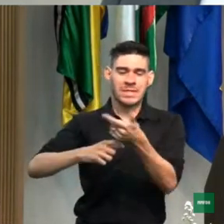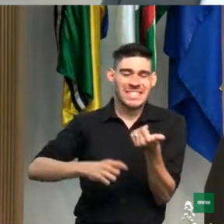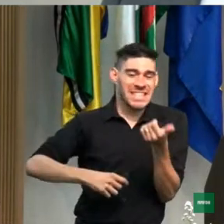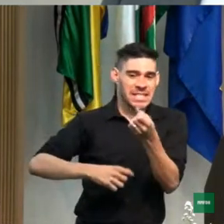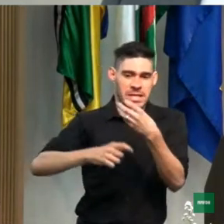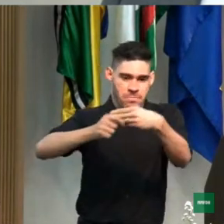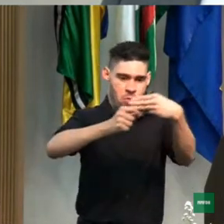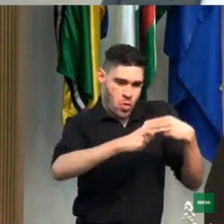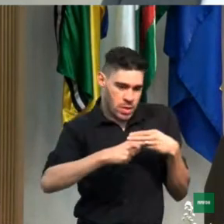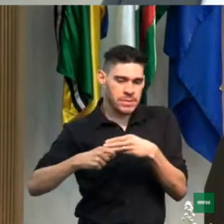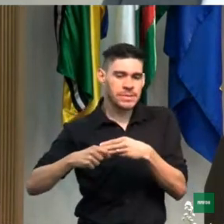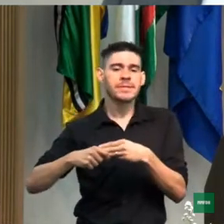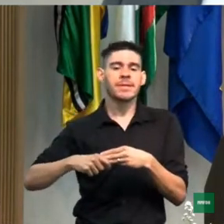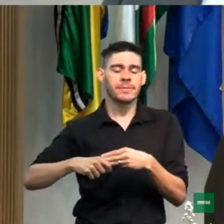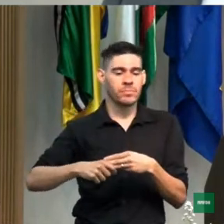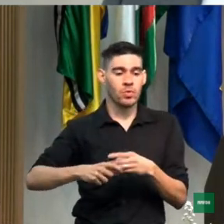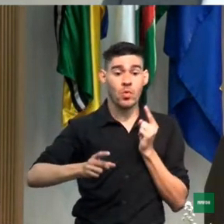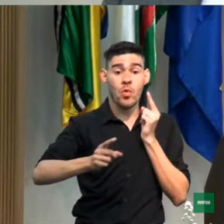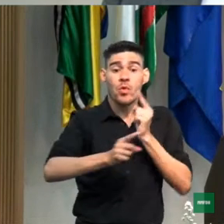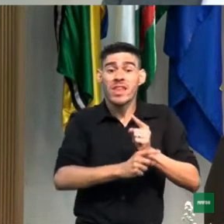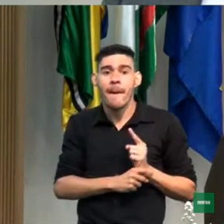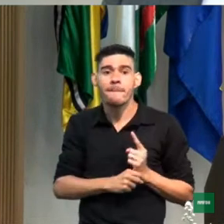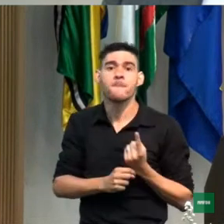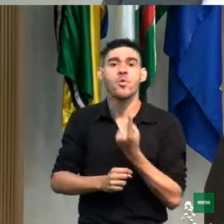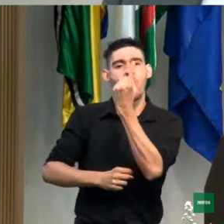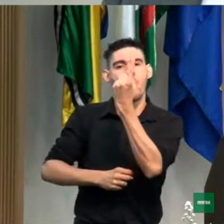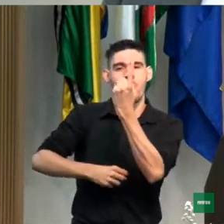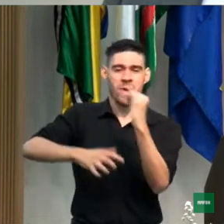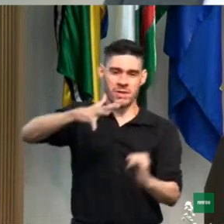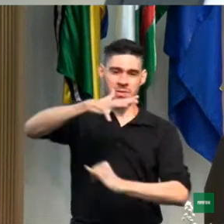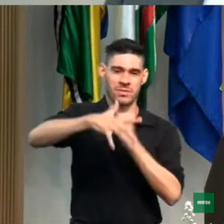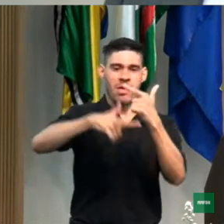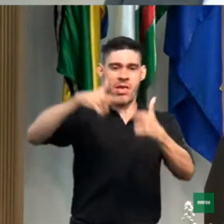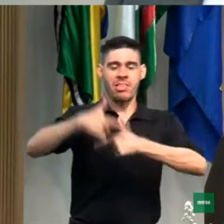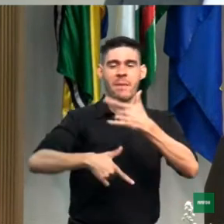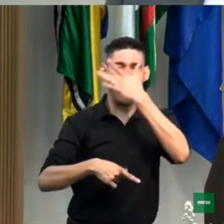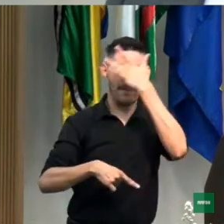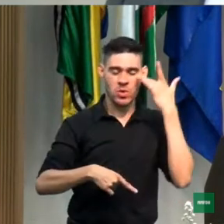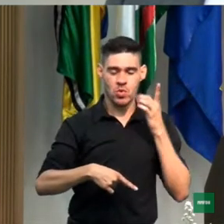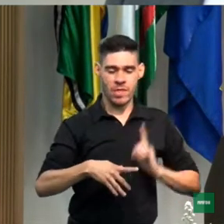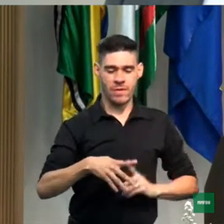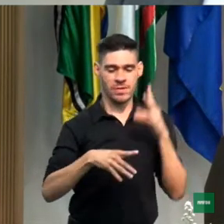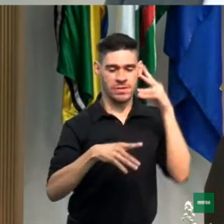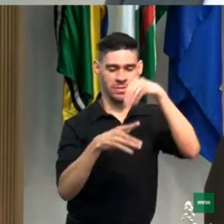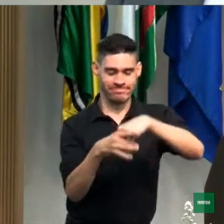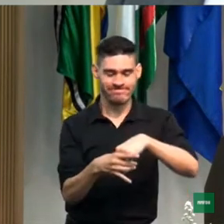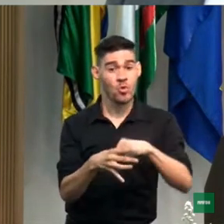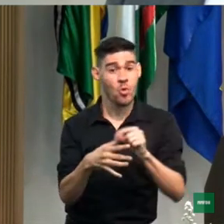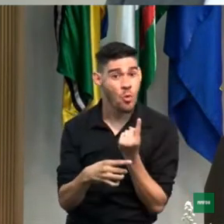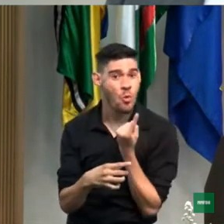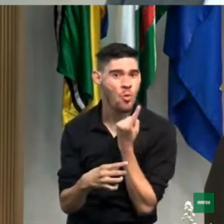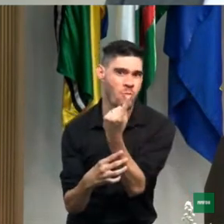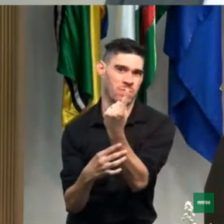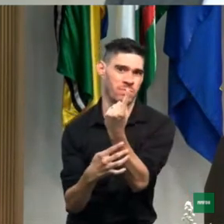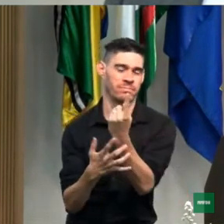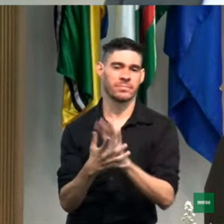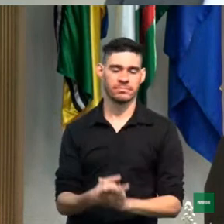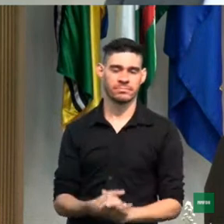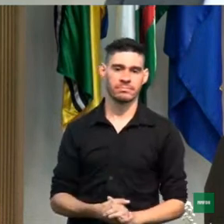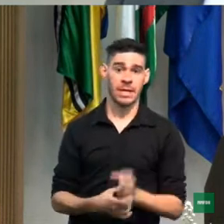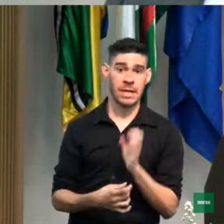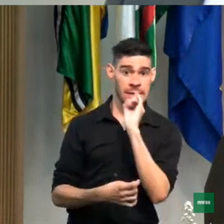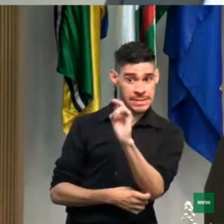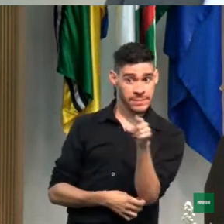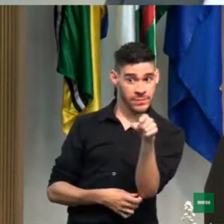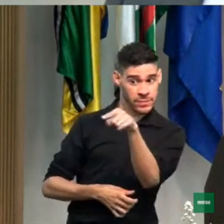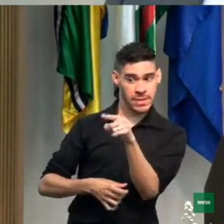uma instituição que trabalha com pessoas com deficiência. Uma. E se vocês vissem o